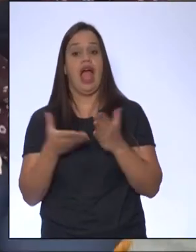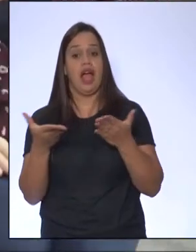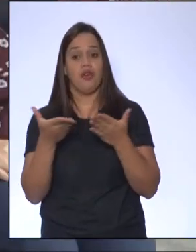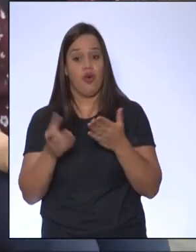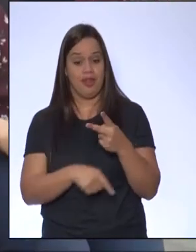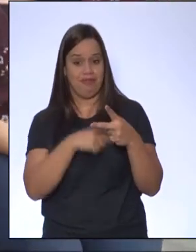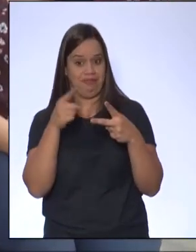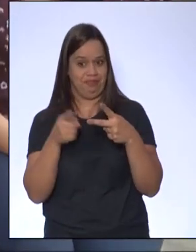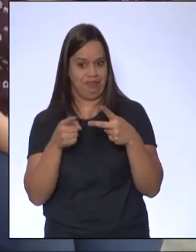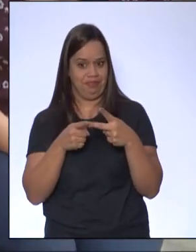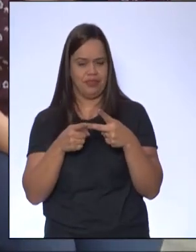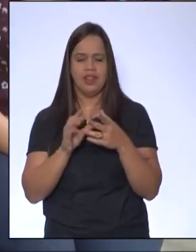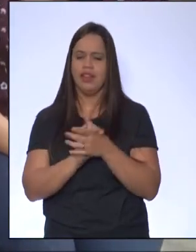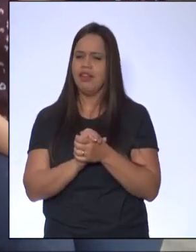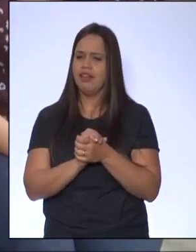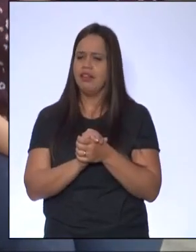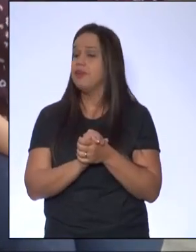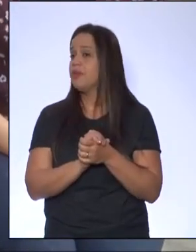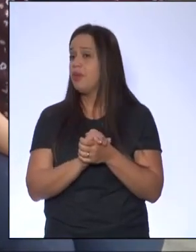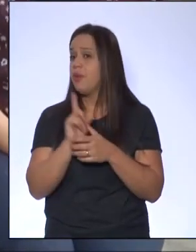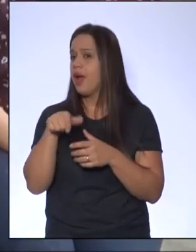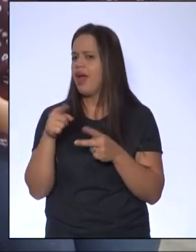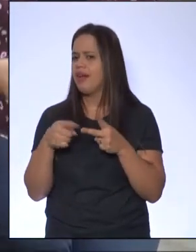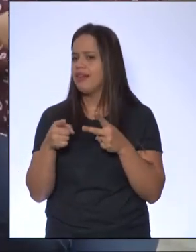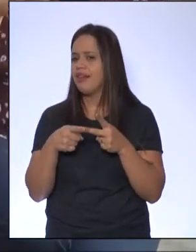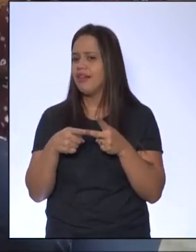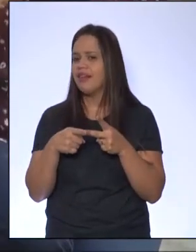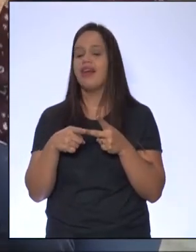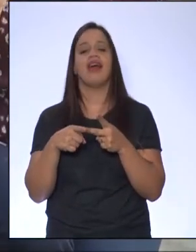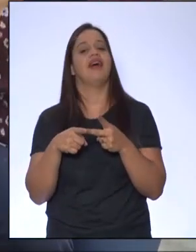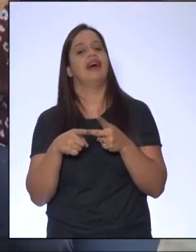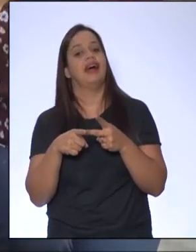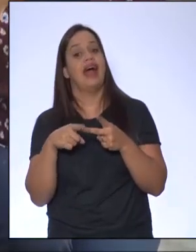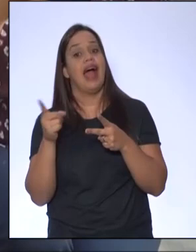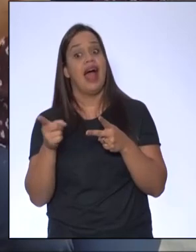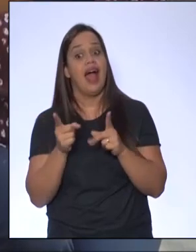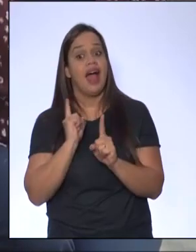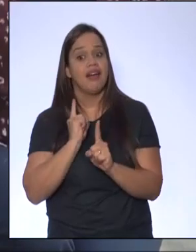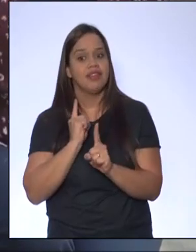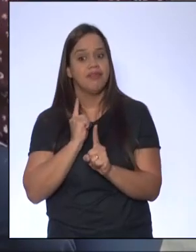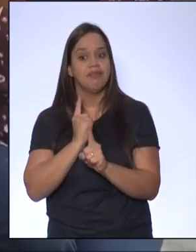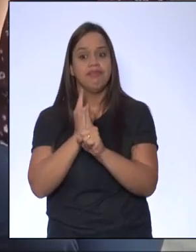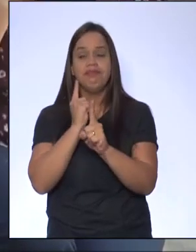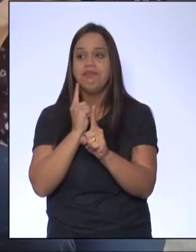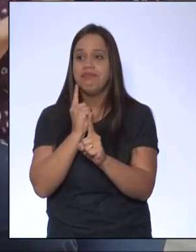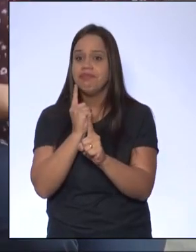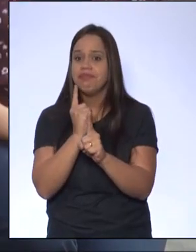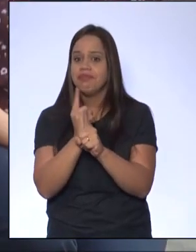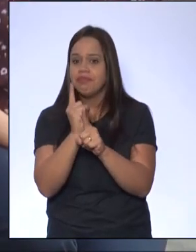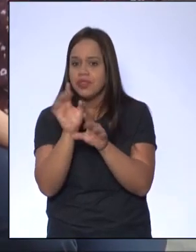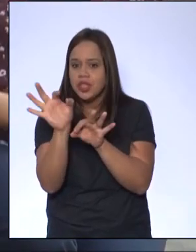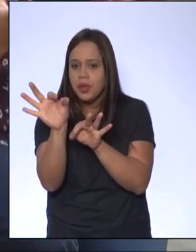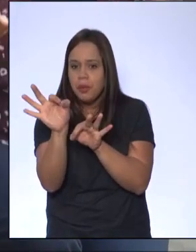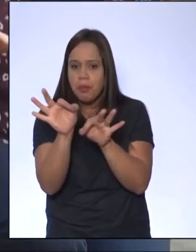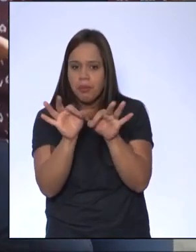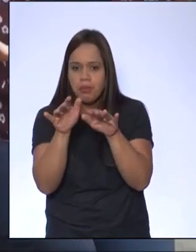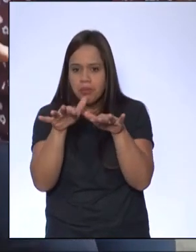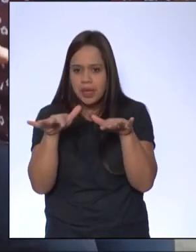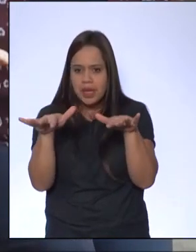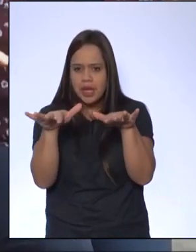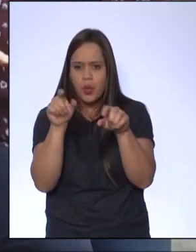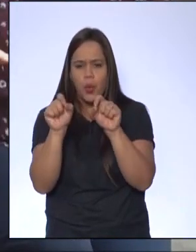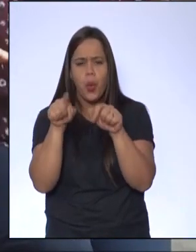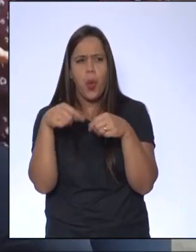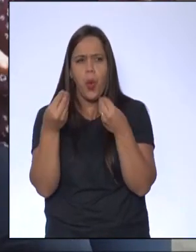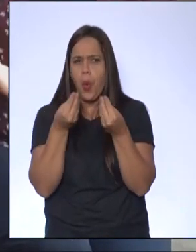segunda etapa. Qual é mesmo? Agora nós temos que identificar os planos dessa paisagem. Como eu